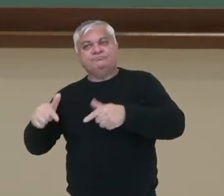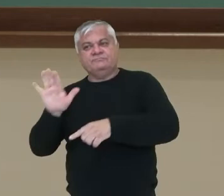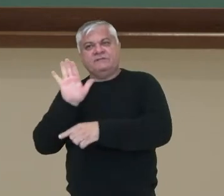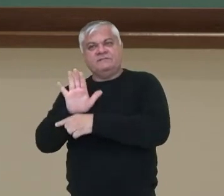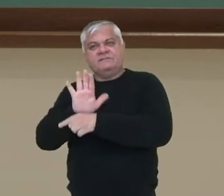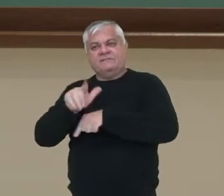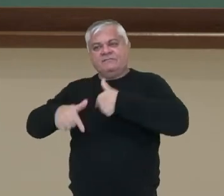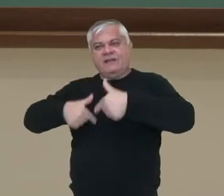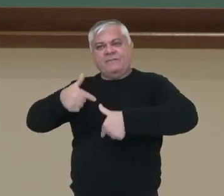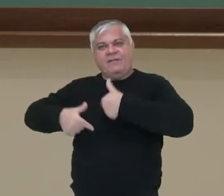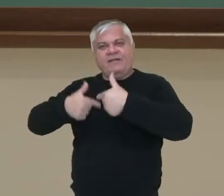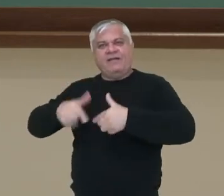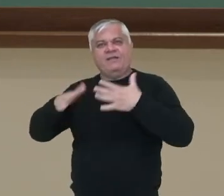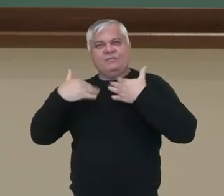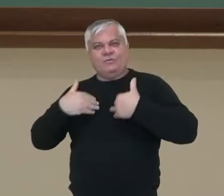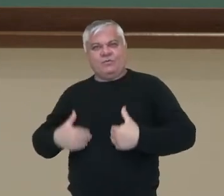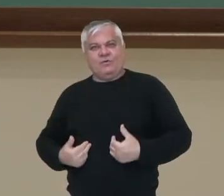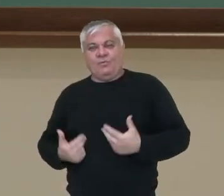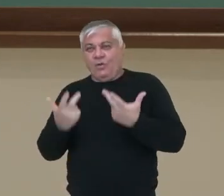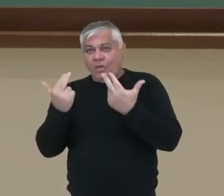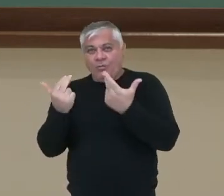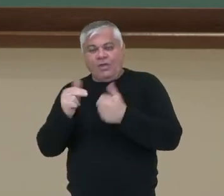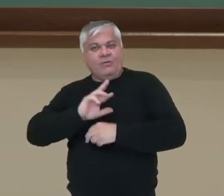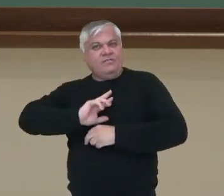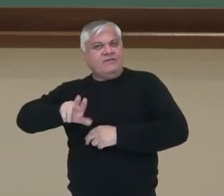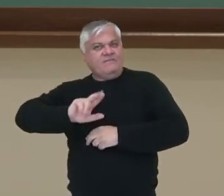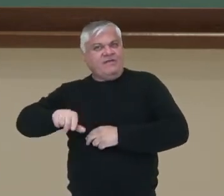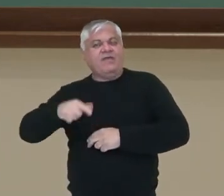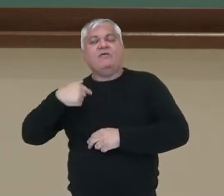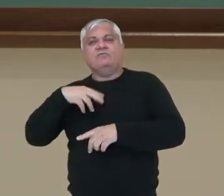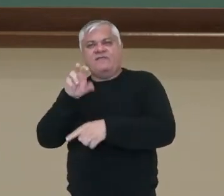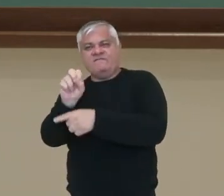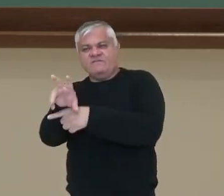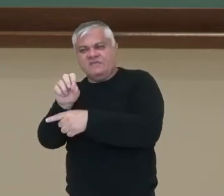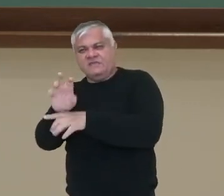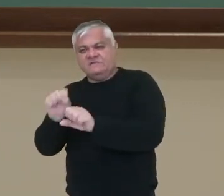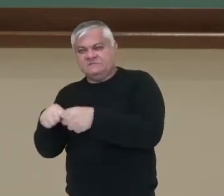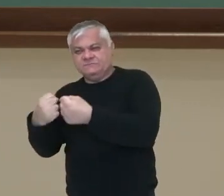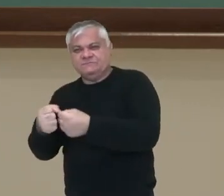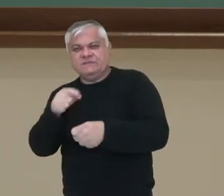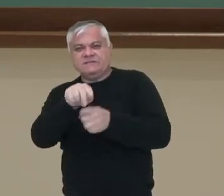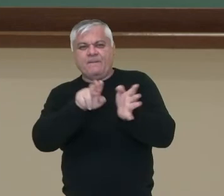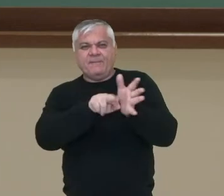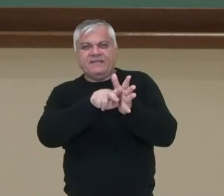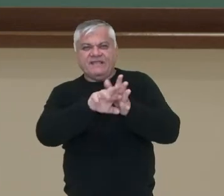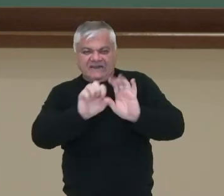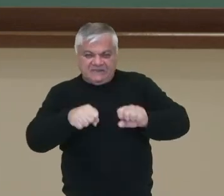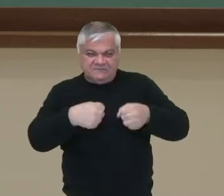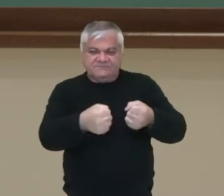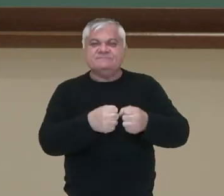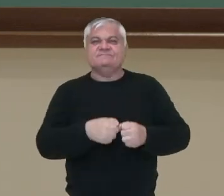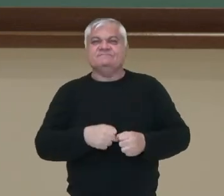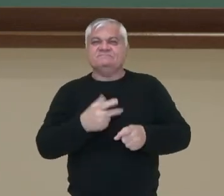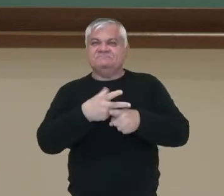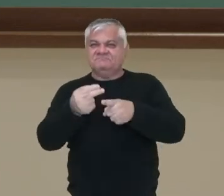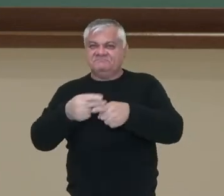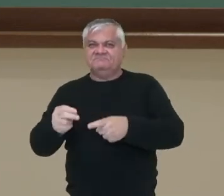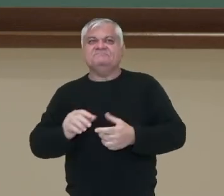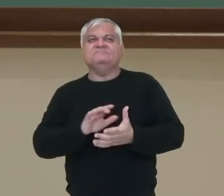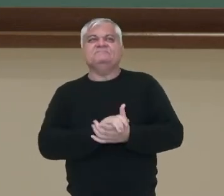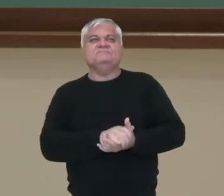não são todos exatamente iguais, alguns vão combater vírus, outros vão combater bactérias, ok?